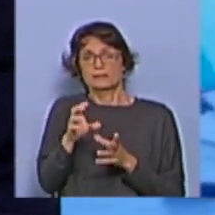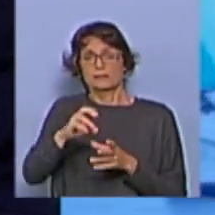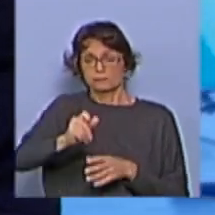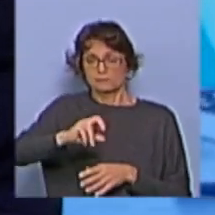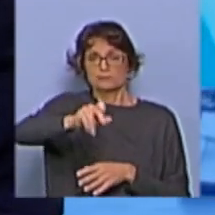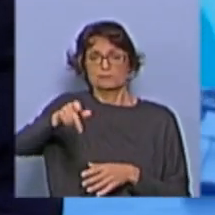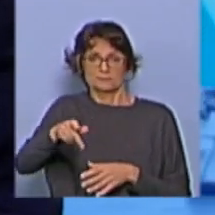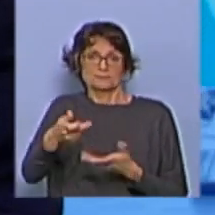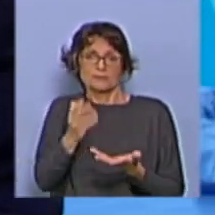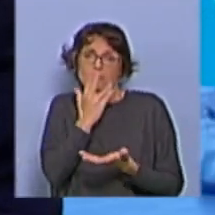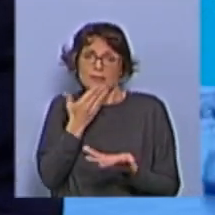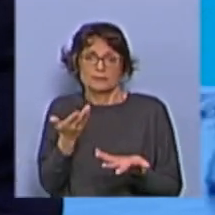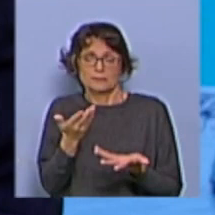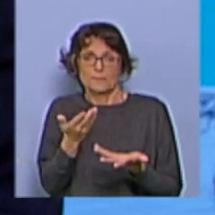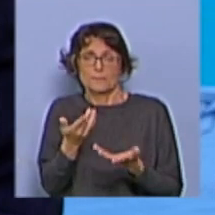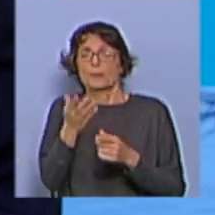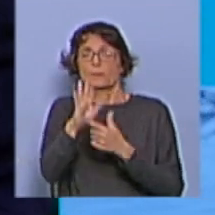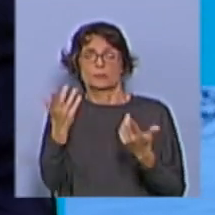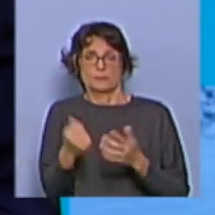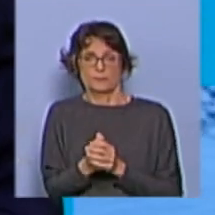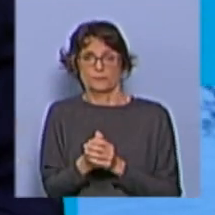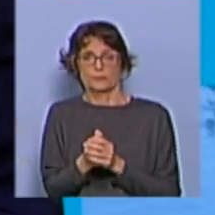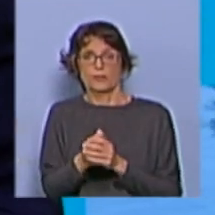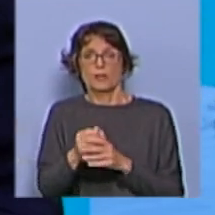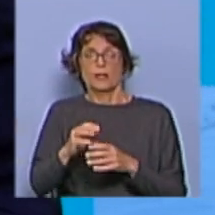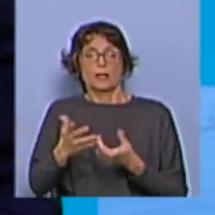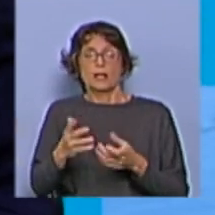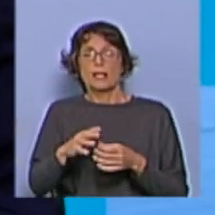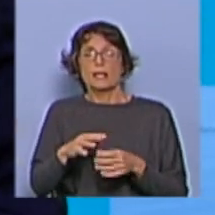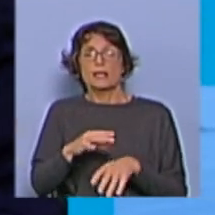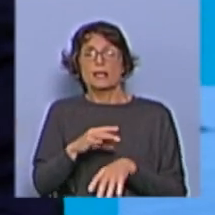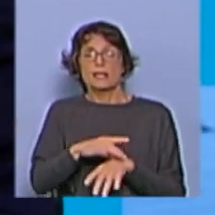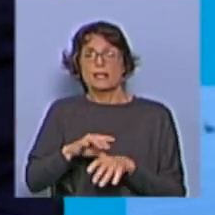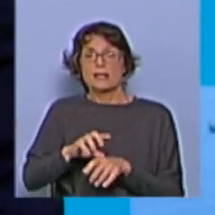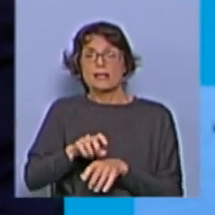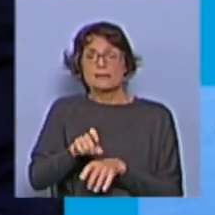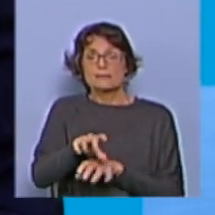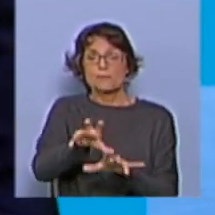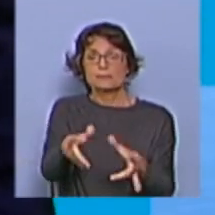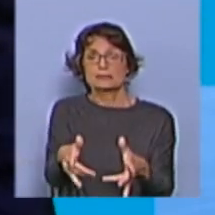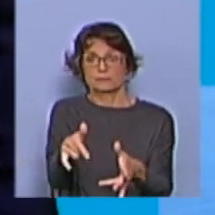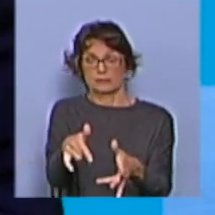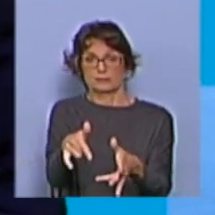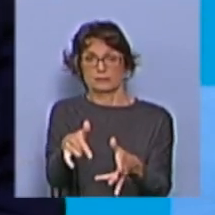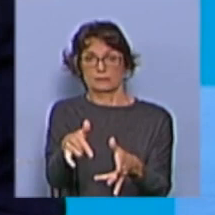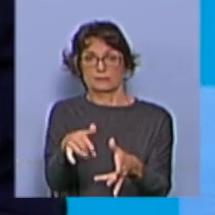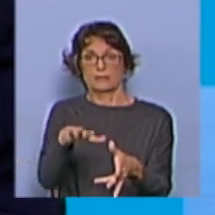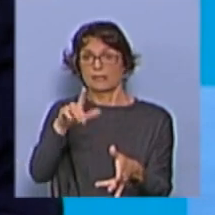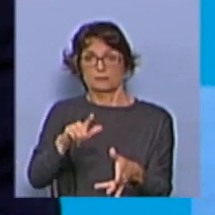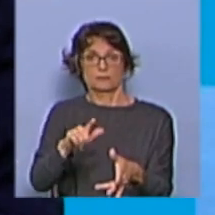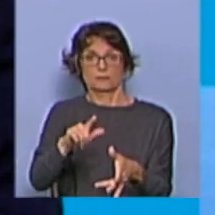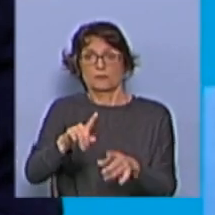a evolução da pandemia na região de Lisboa está a ser diferente, sei lá, do Alentejo ou da